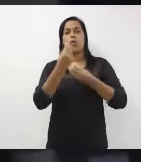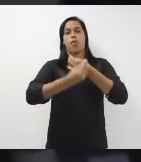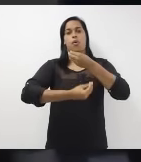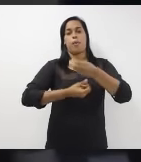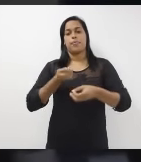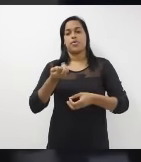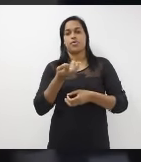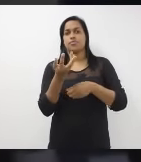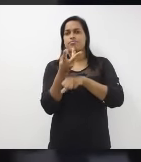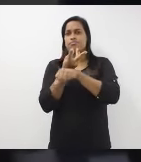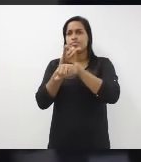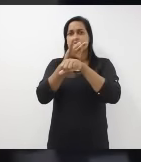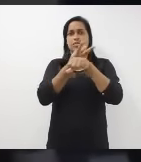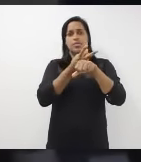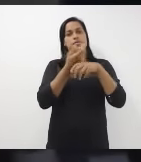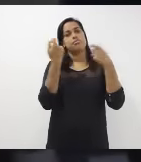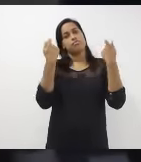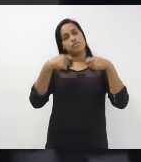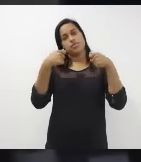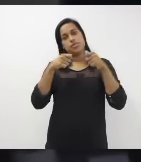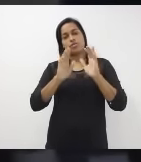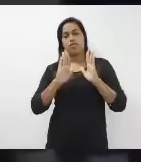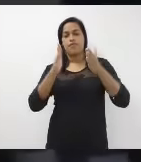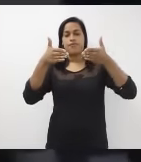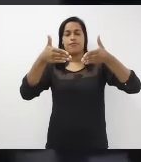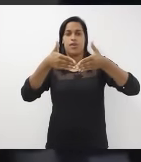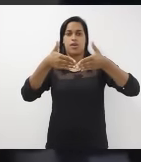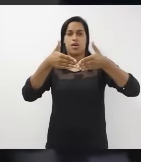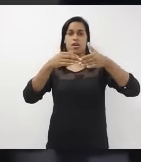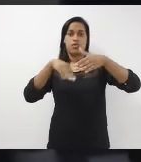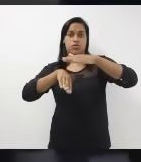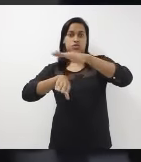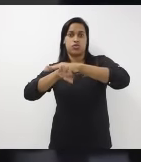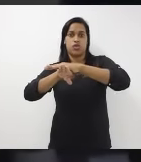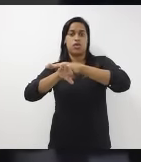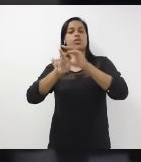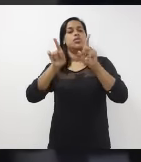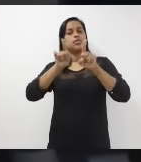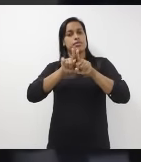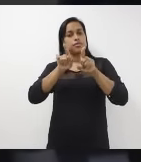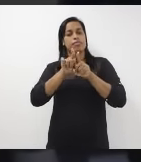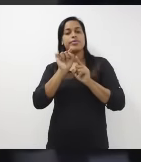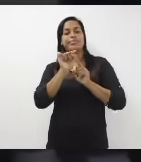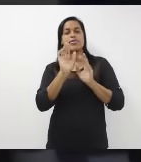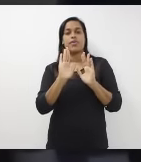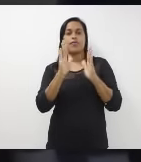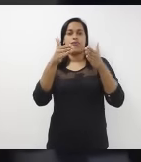procurado, a gente vai poder dimensionar o nosso estoque de acordo com esse